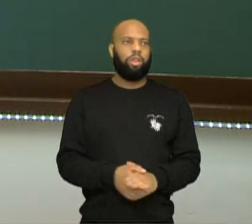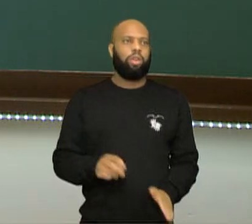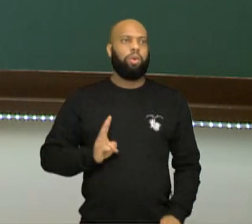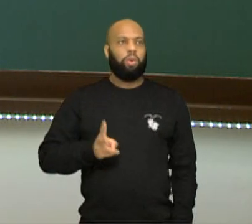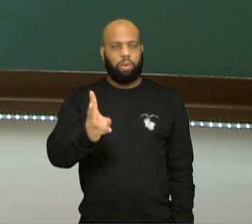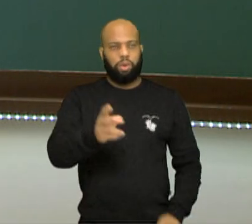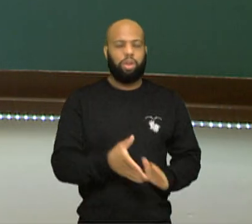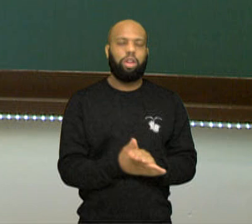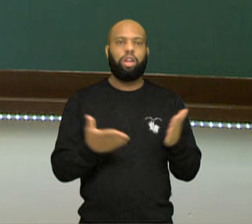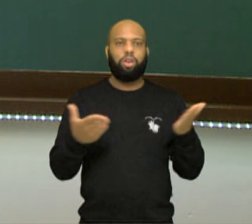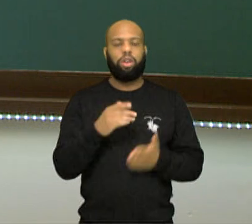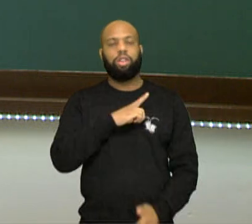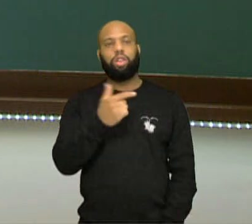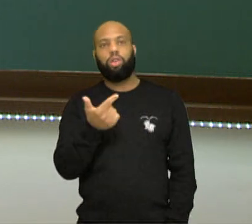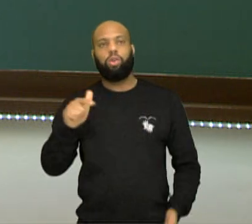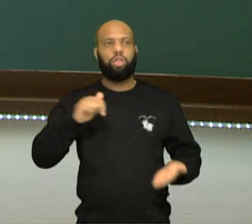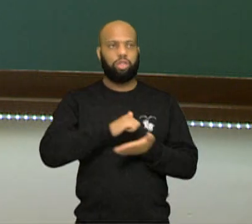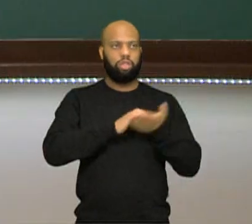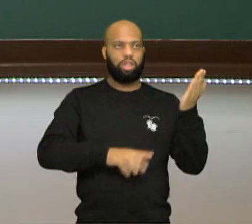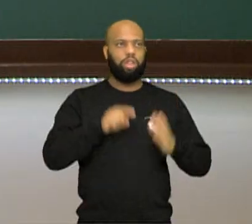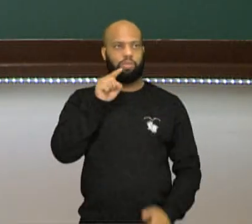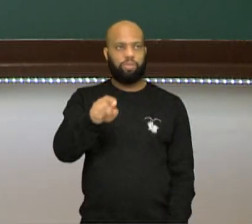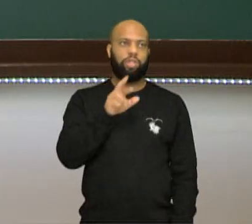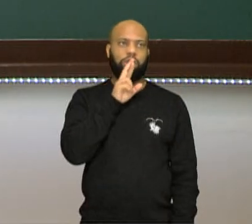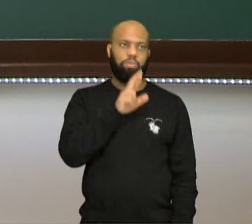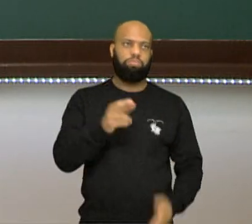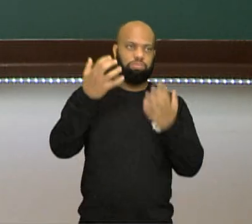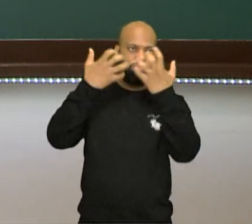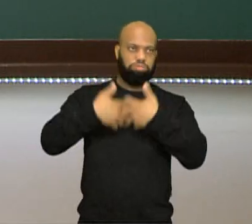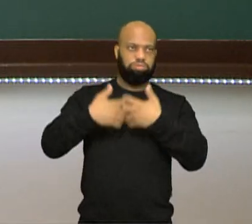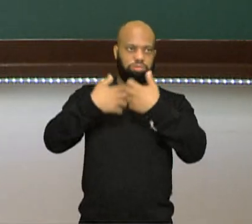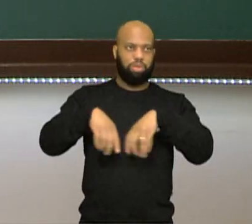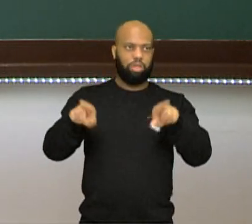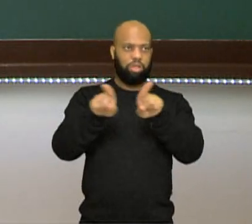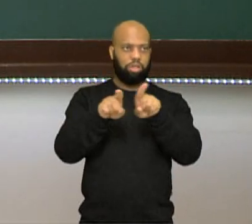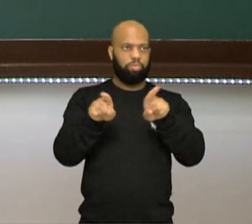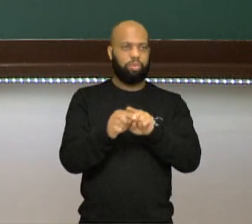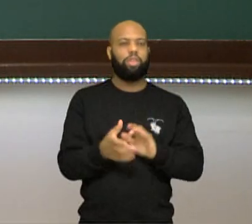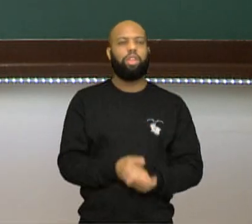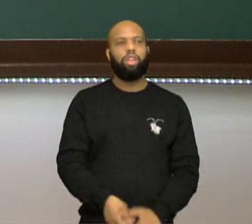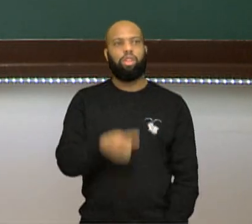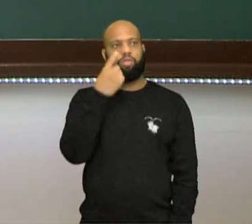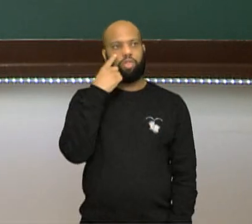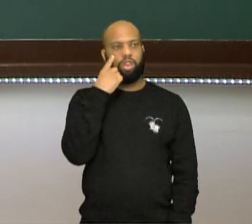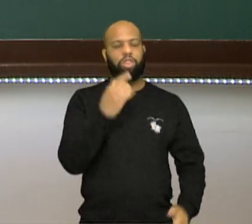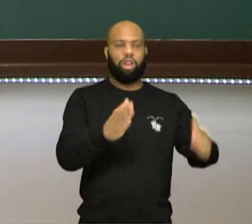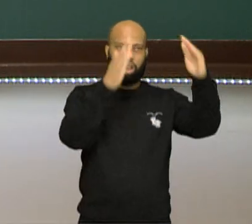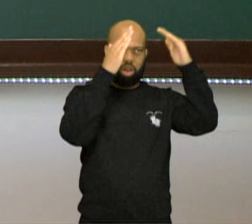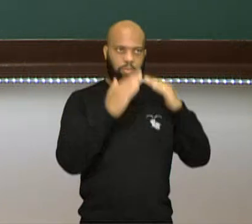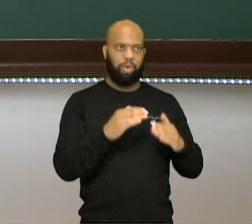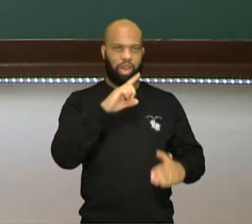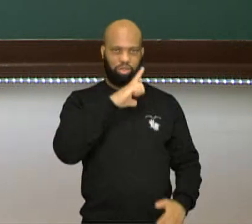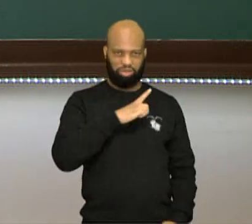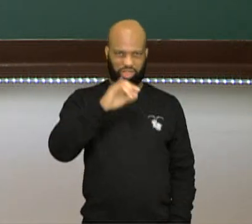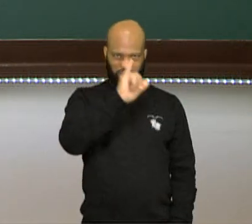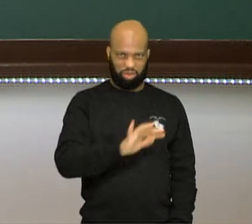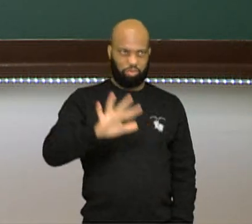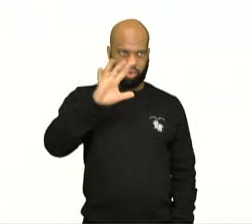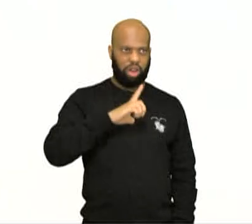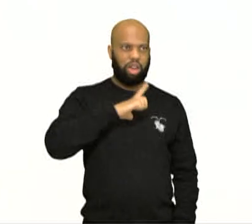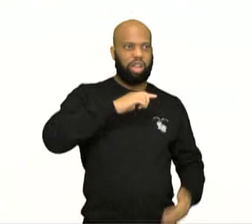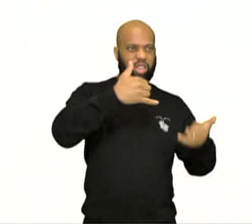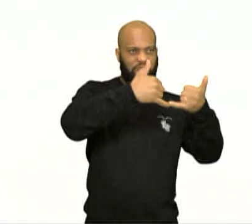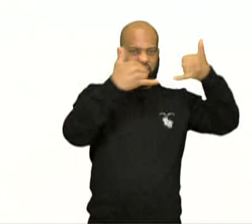Continuando, mais uma atividade para você resolver, para você trabalhar esse mesmo conceito, ok? Na